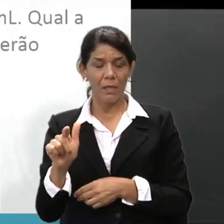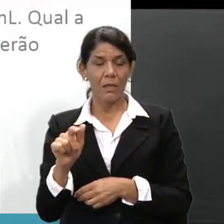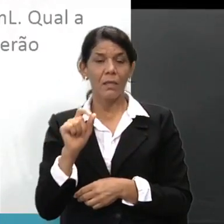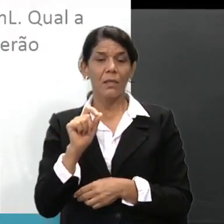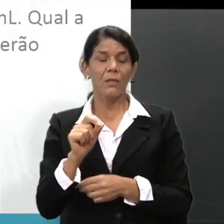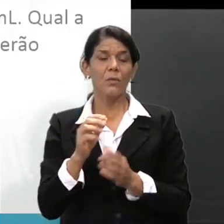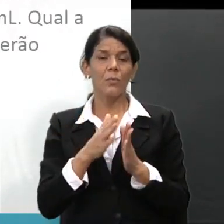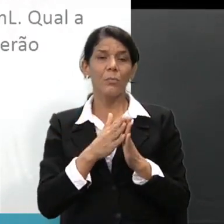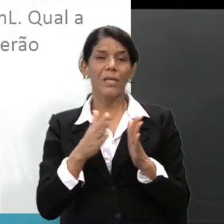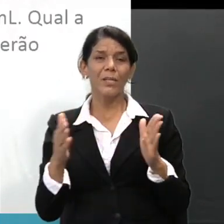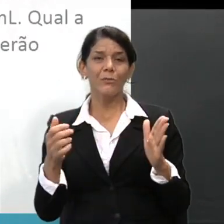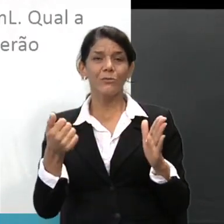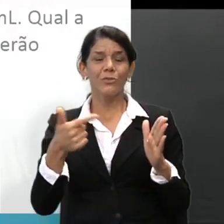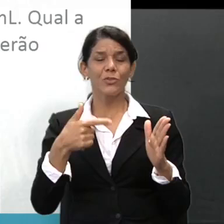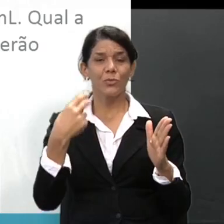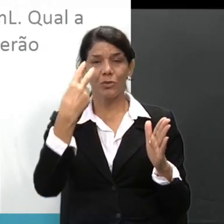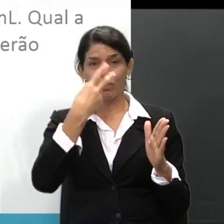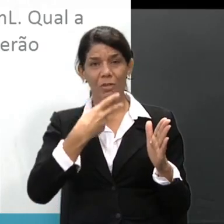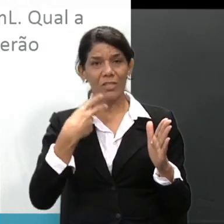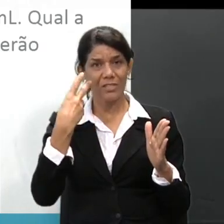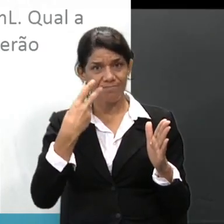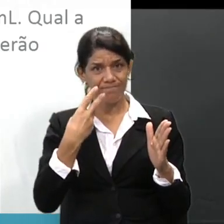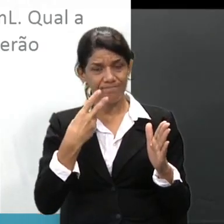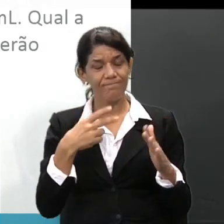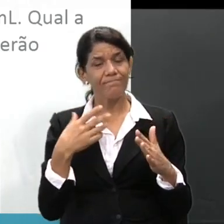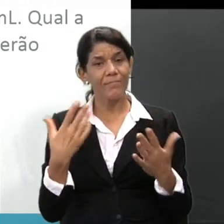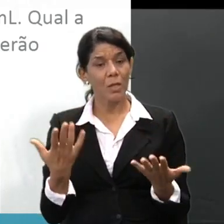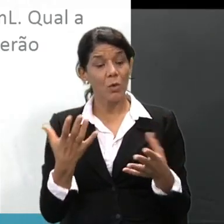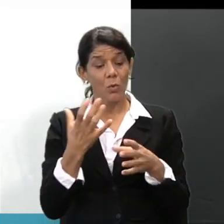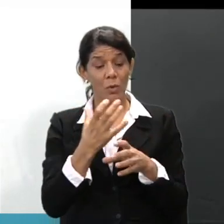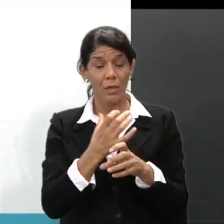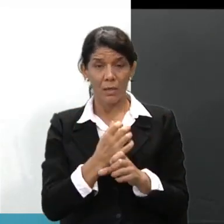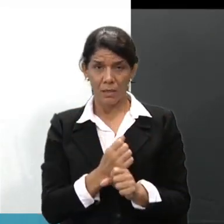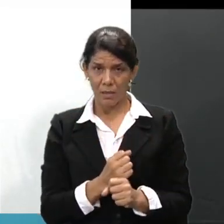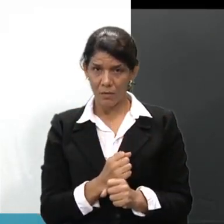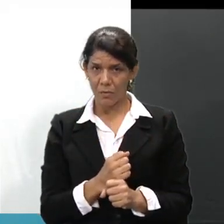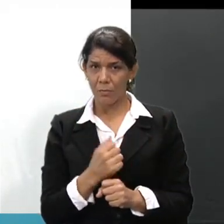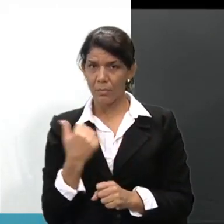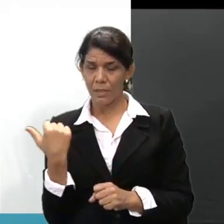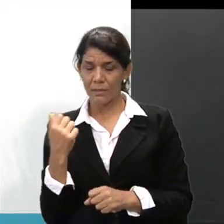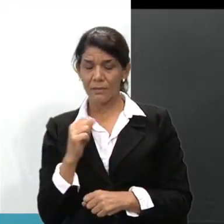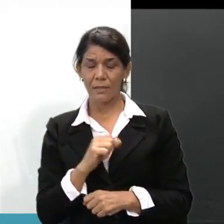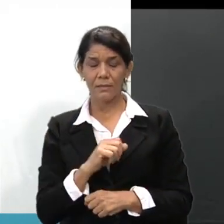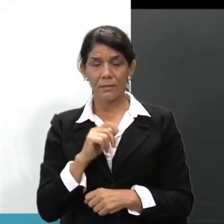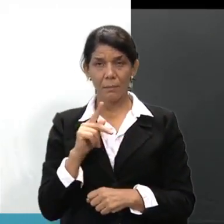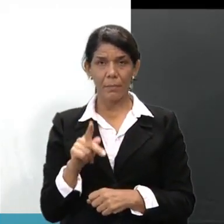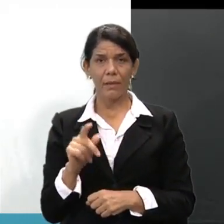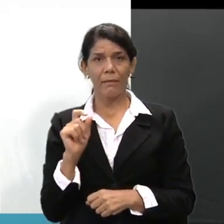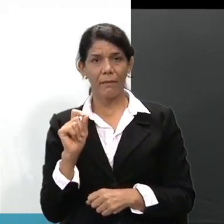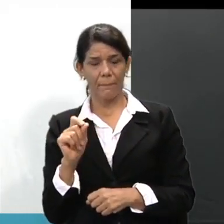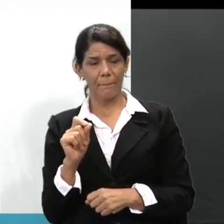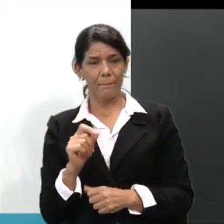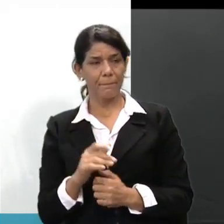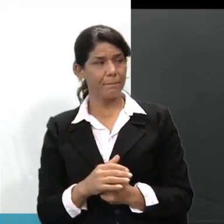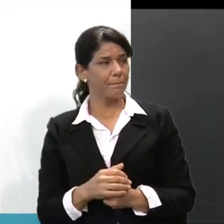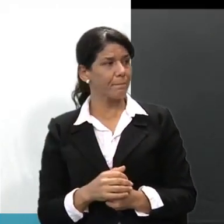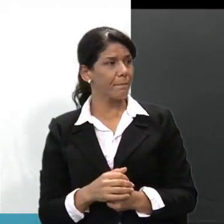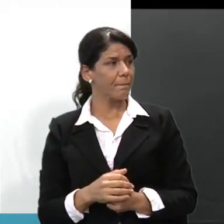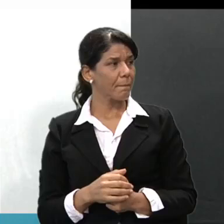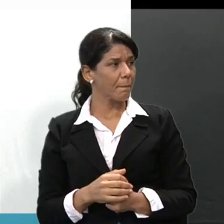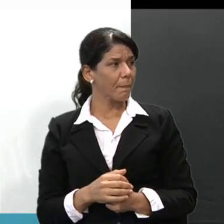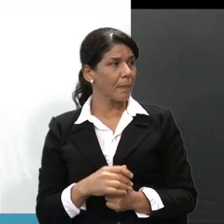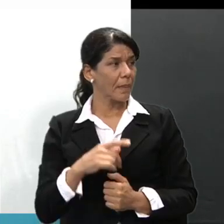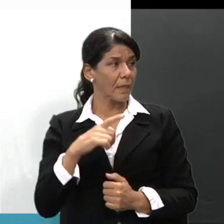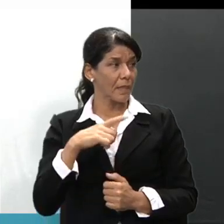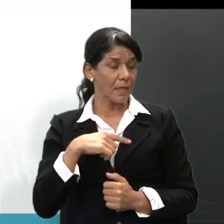em 12 horas. Portanto, o cálculo para essa situação problema nós temos